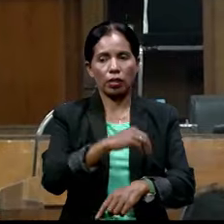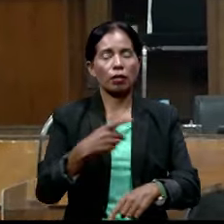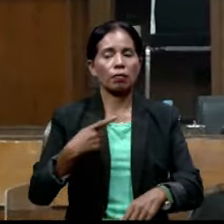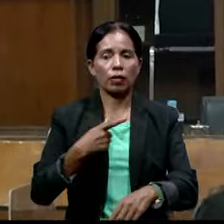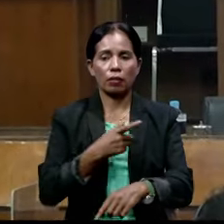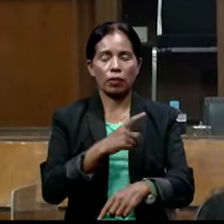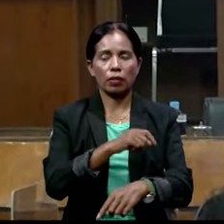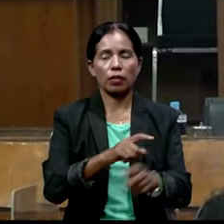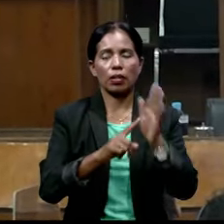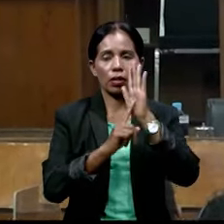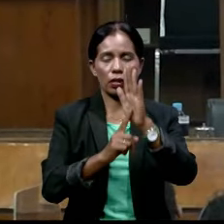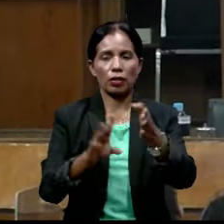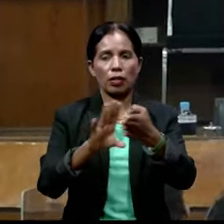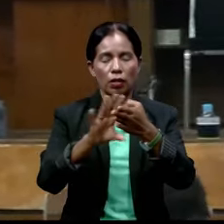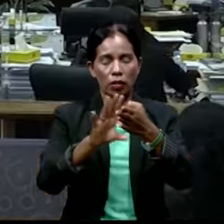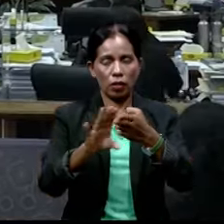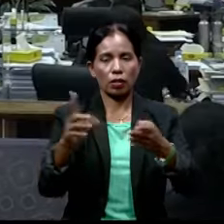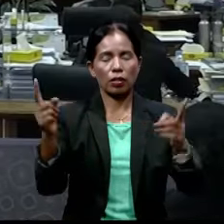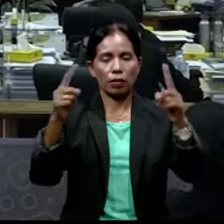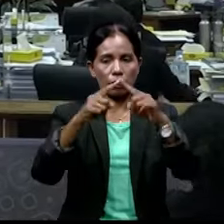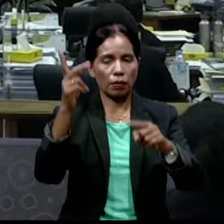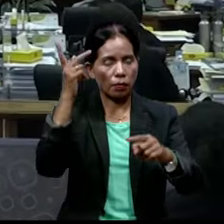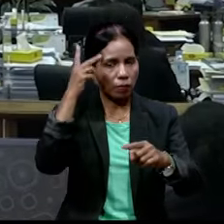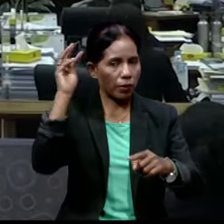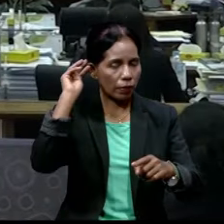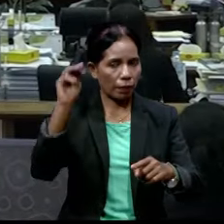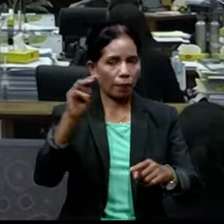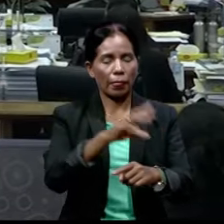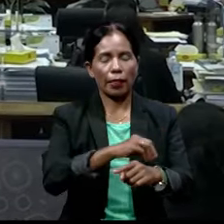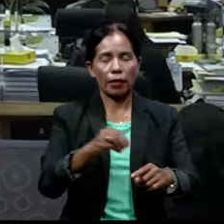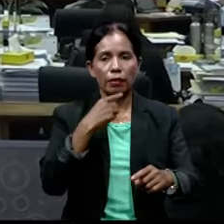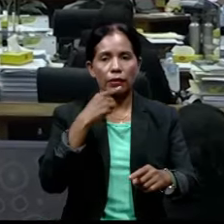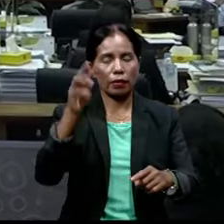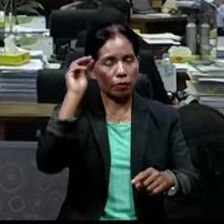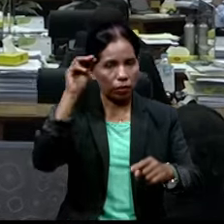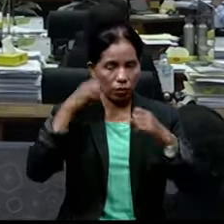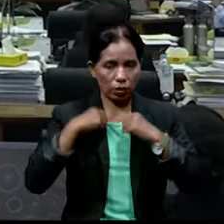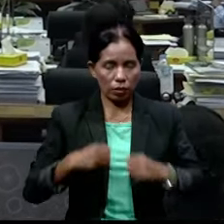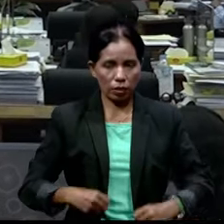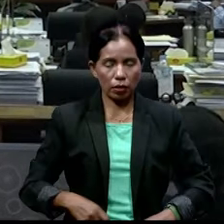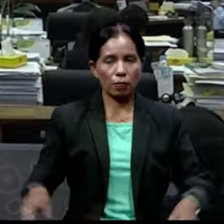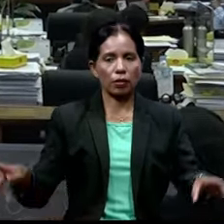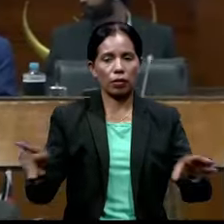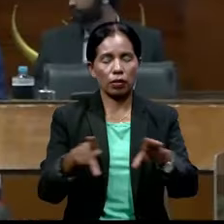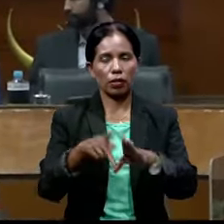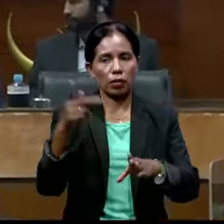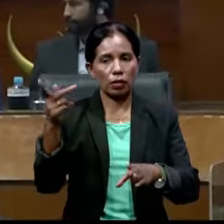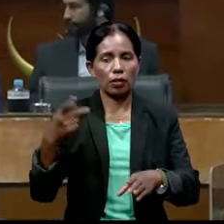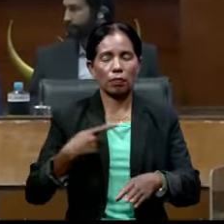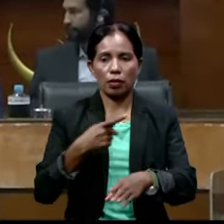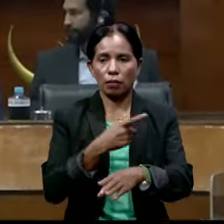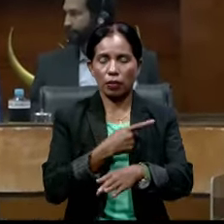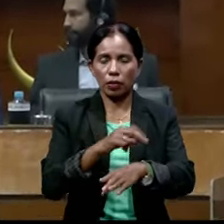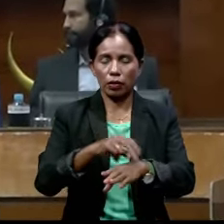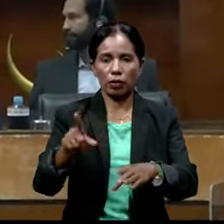se ratou fila fale carta pedido para primeiro-ministro, a tua autoriza ministra saúde, marca presença e Parlamento Nacional,